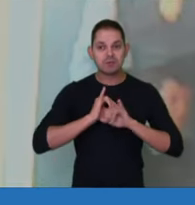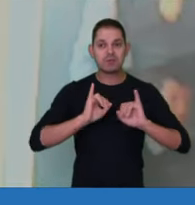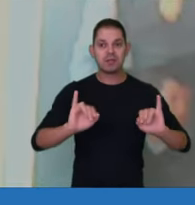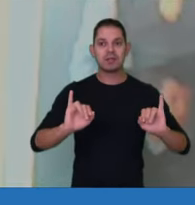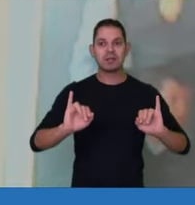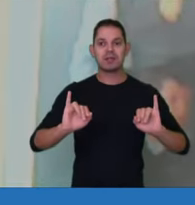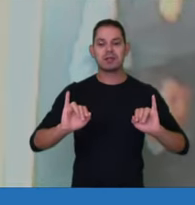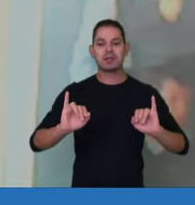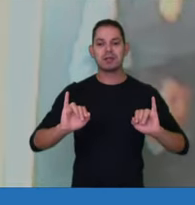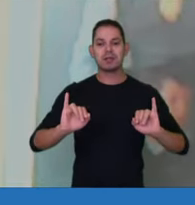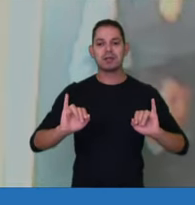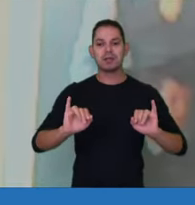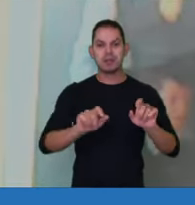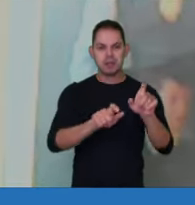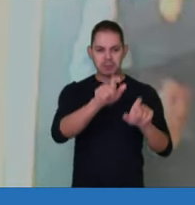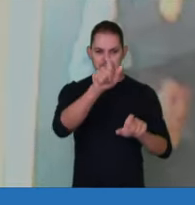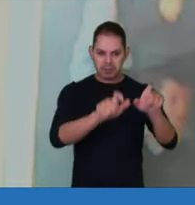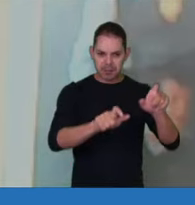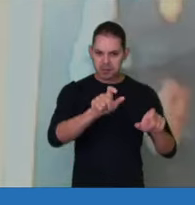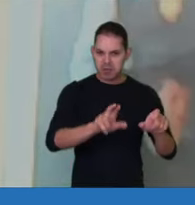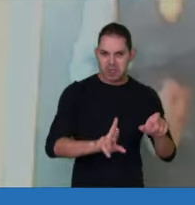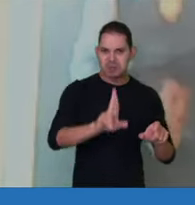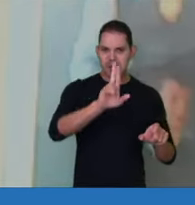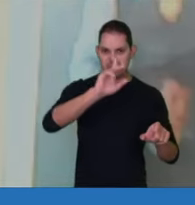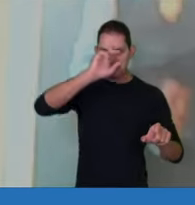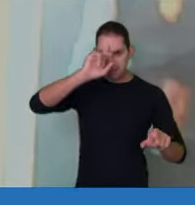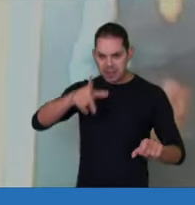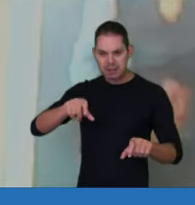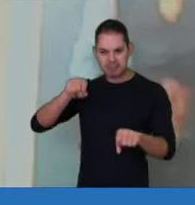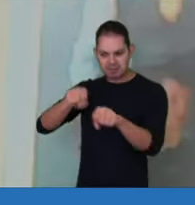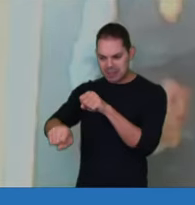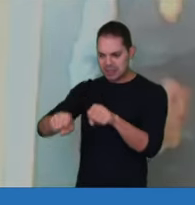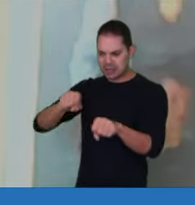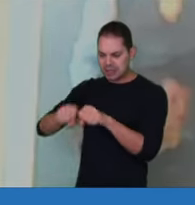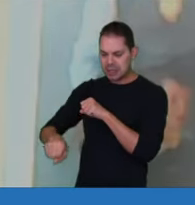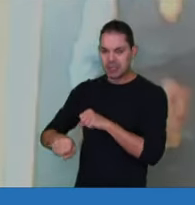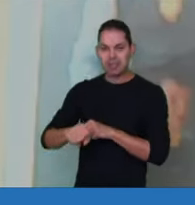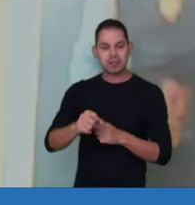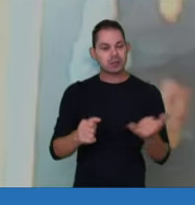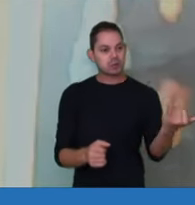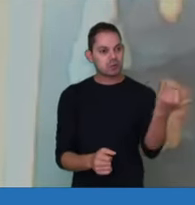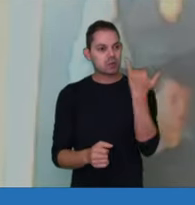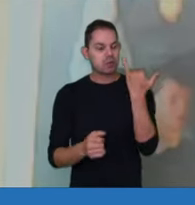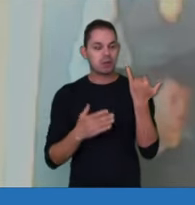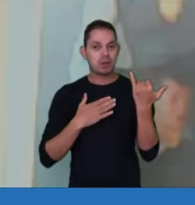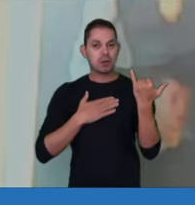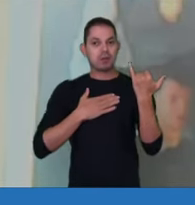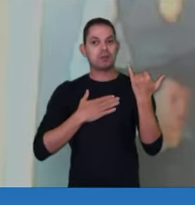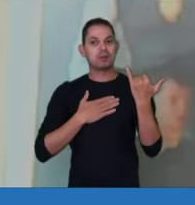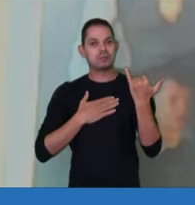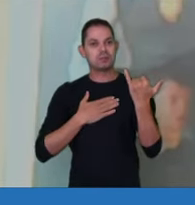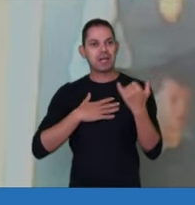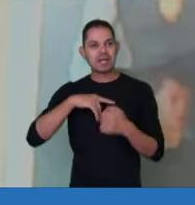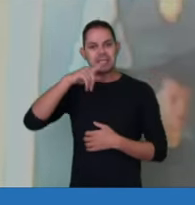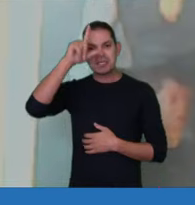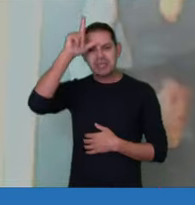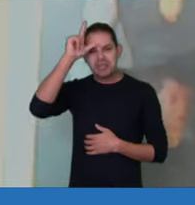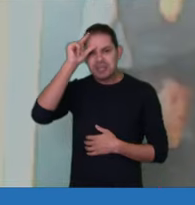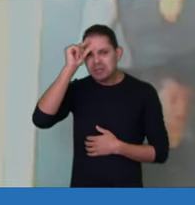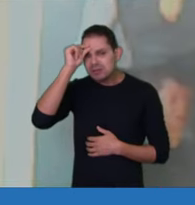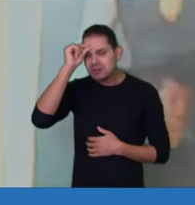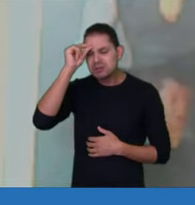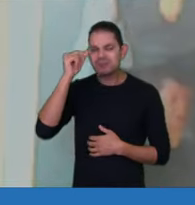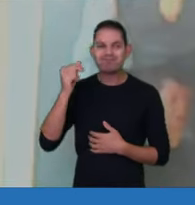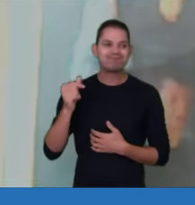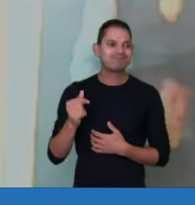a descoberta dos mandantes, né, a notícia, por um momento eu achei que fosse trazer algum alívio,